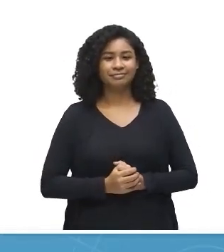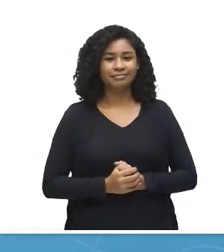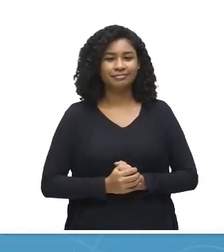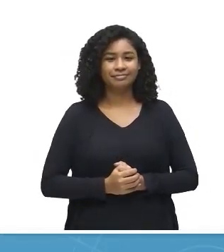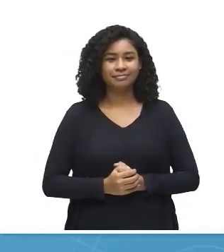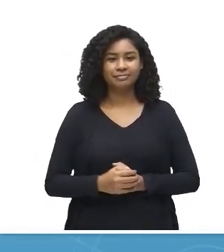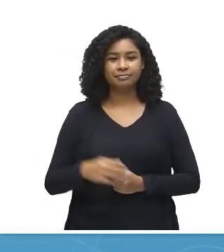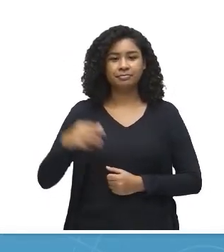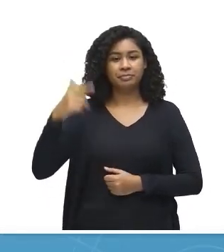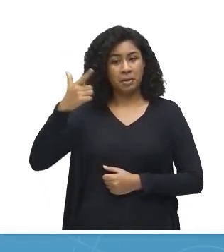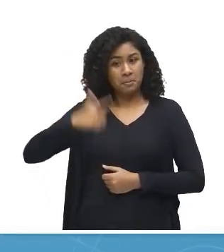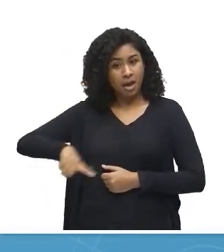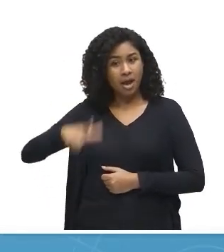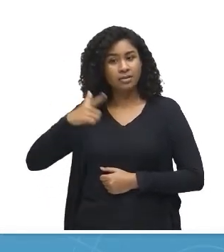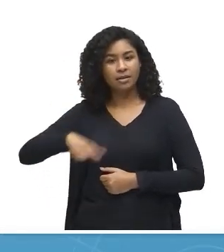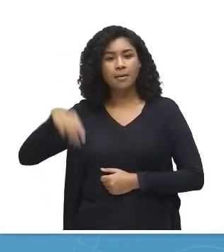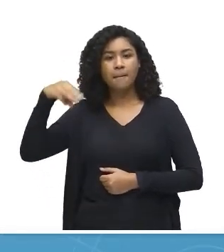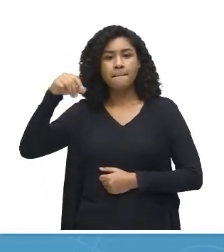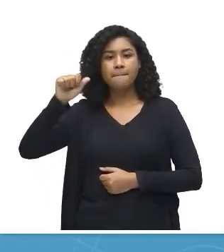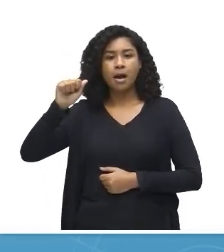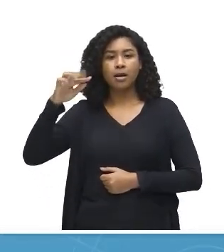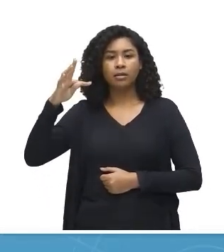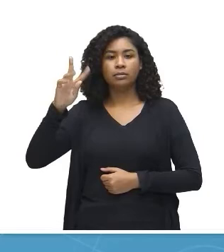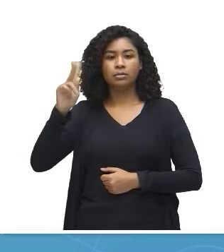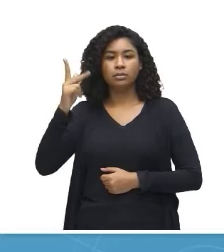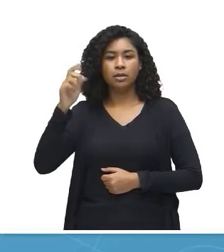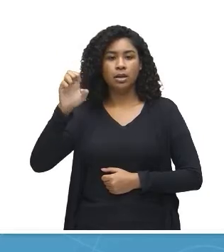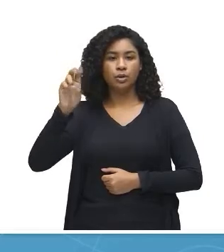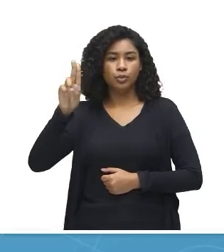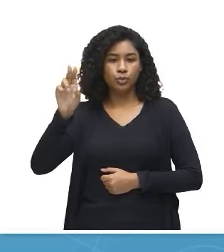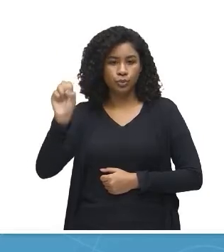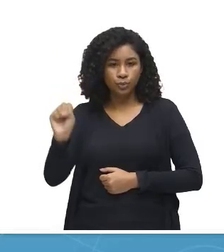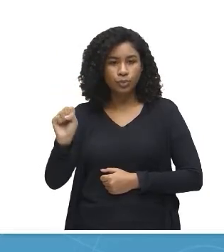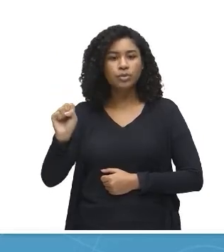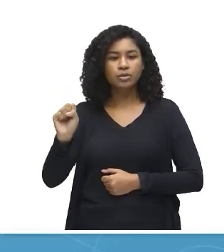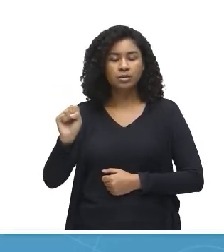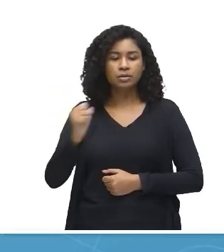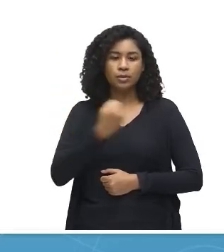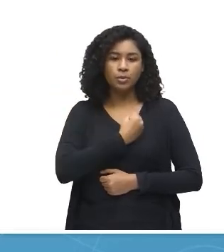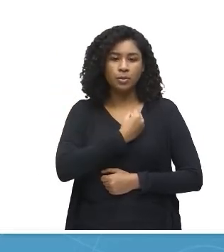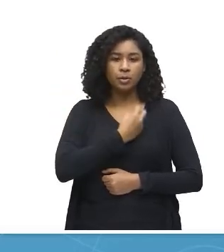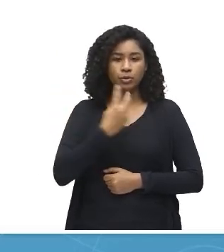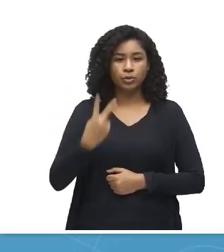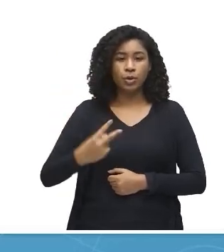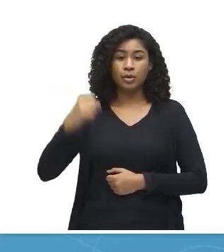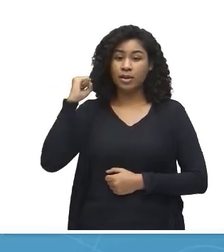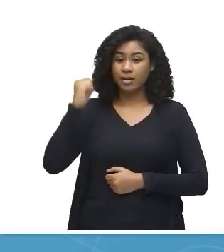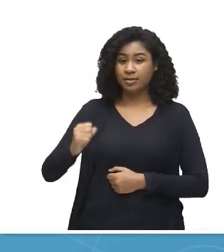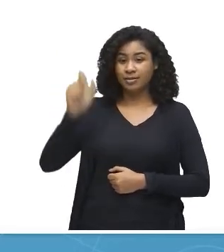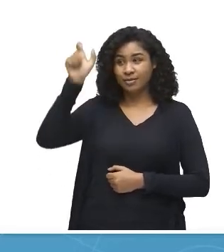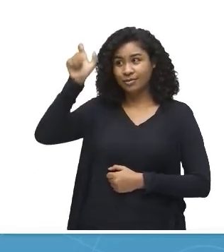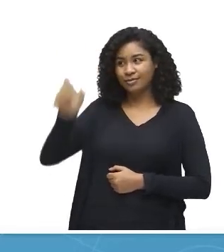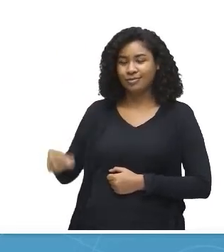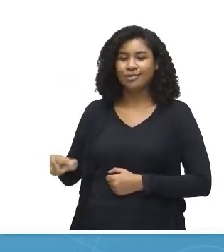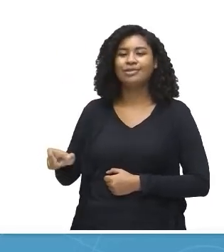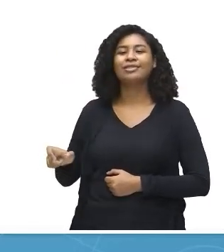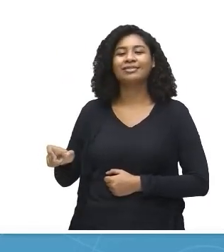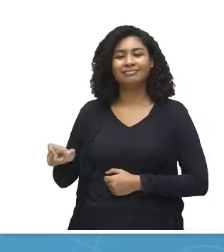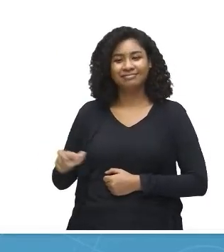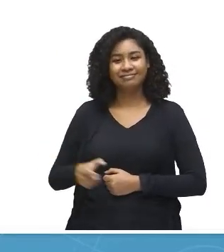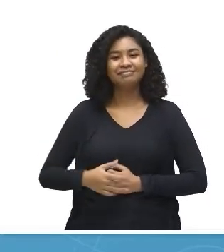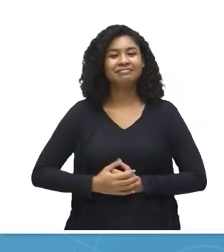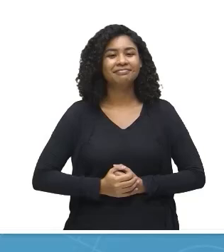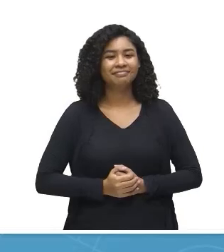Temos mais alunos aí, Matheus colocou na segunda questão o assassinato do herdeiro do Império